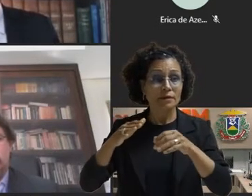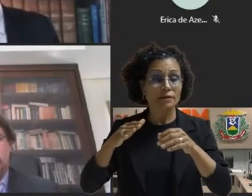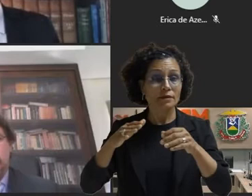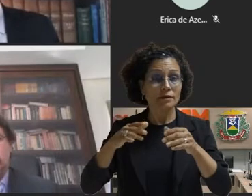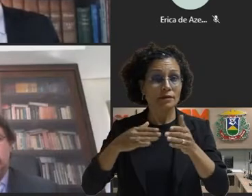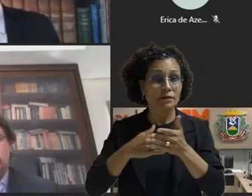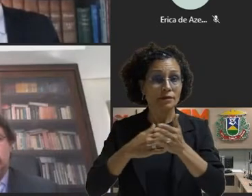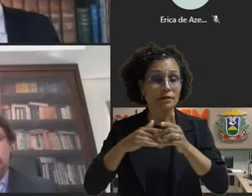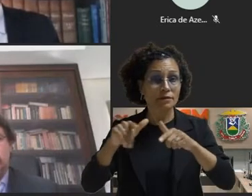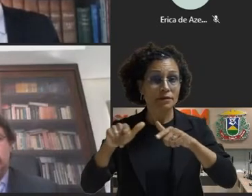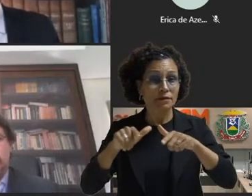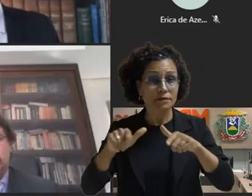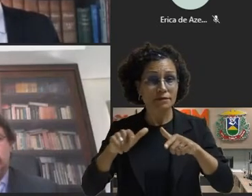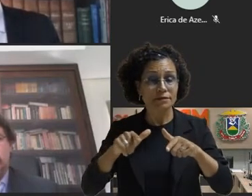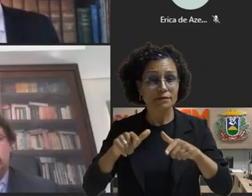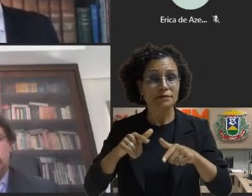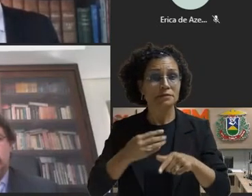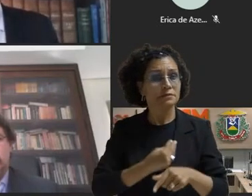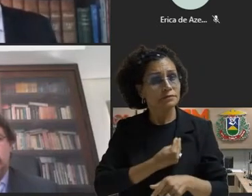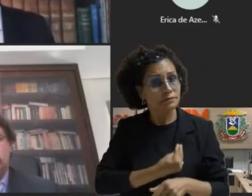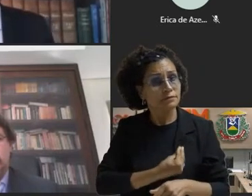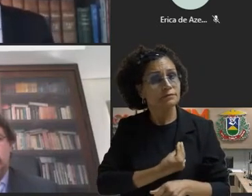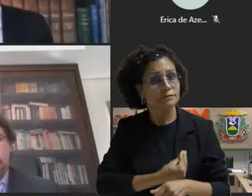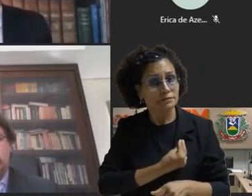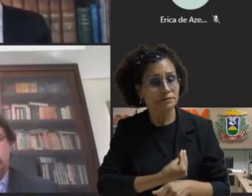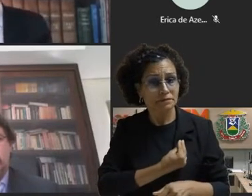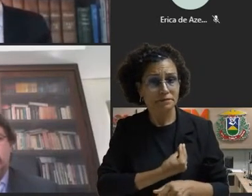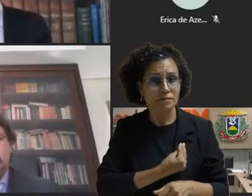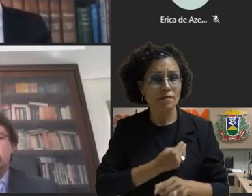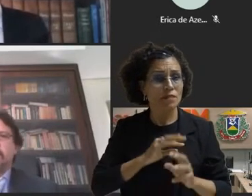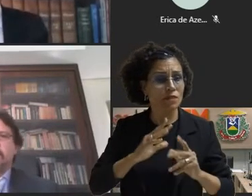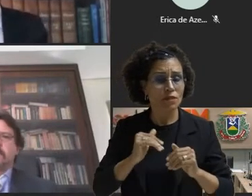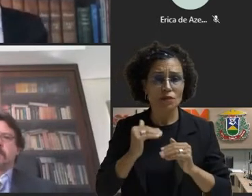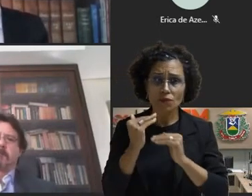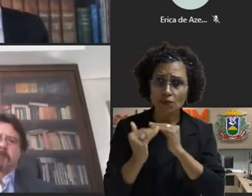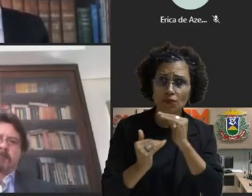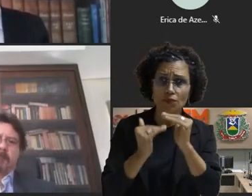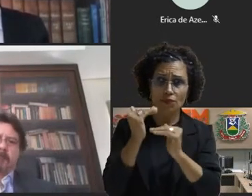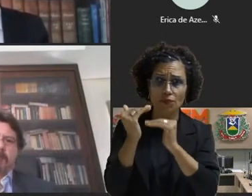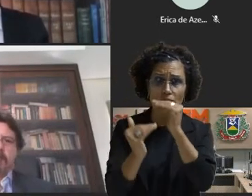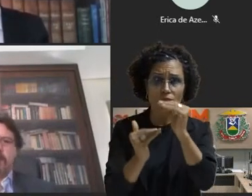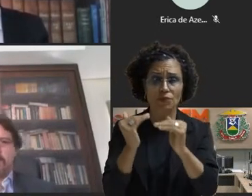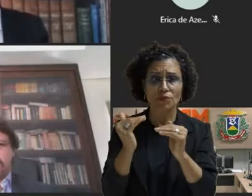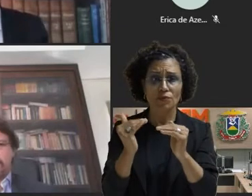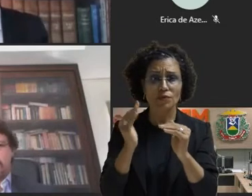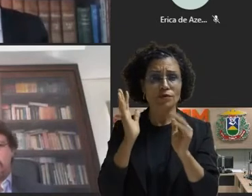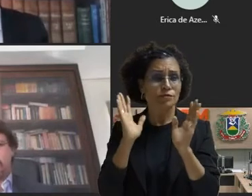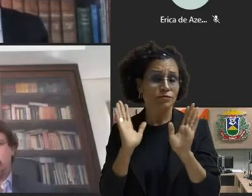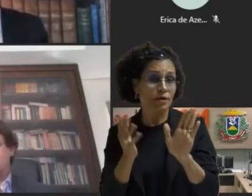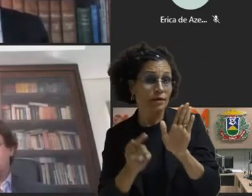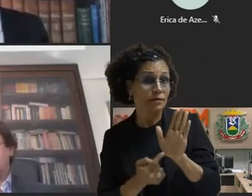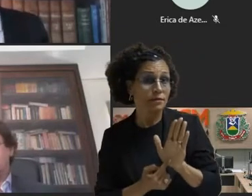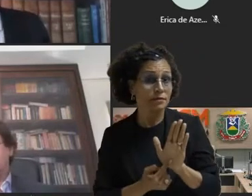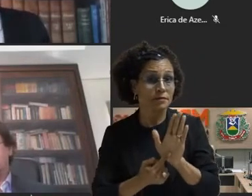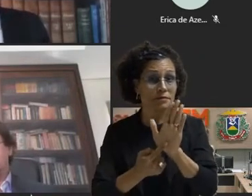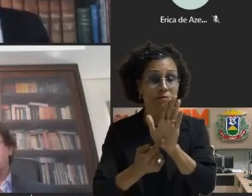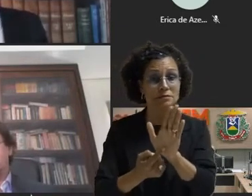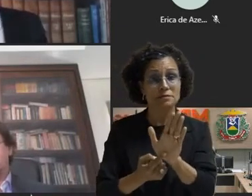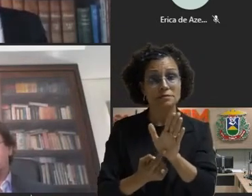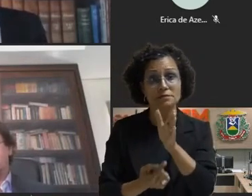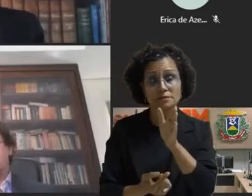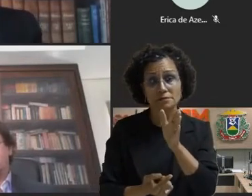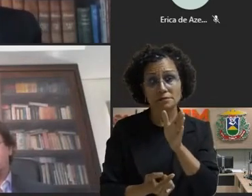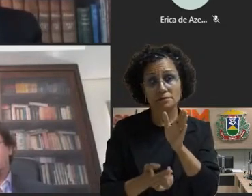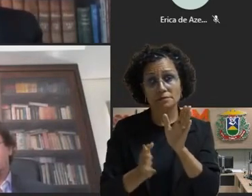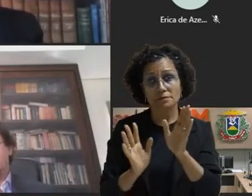bastante presente em todo o procedimento, eu não sei se até manifestando em peças, mas